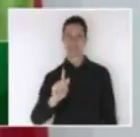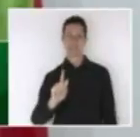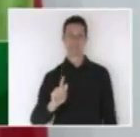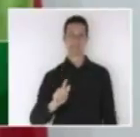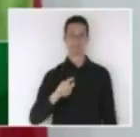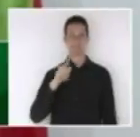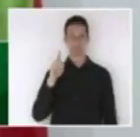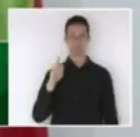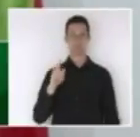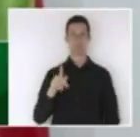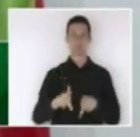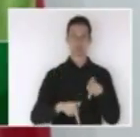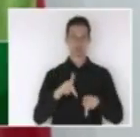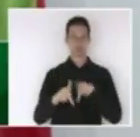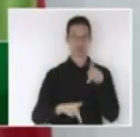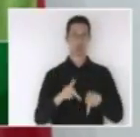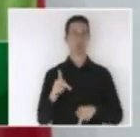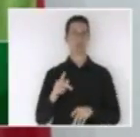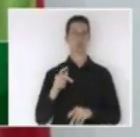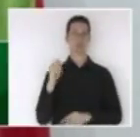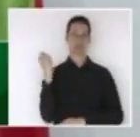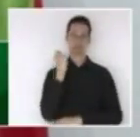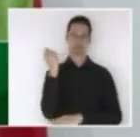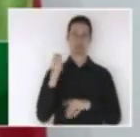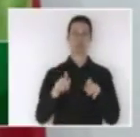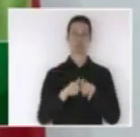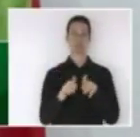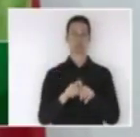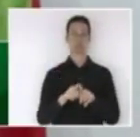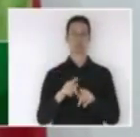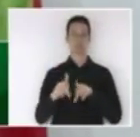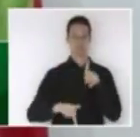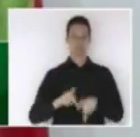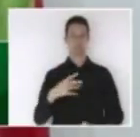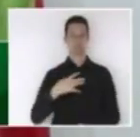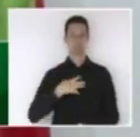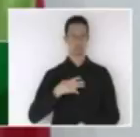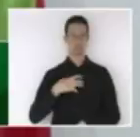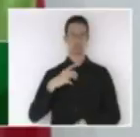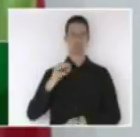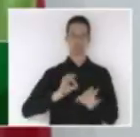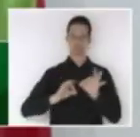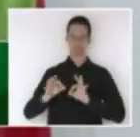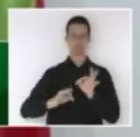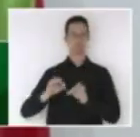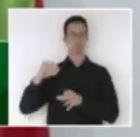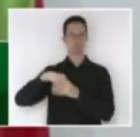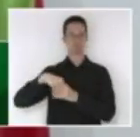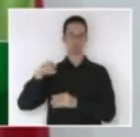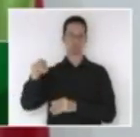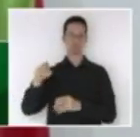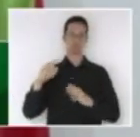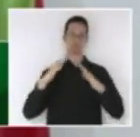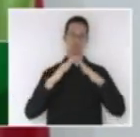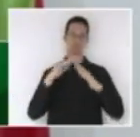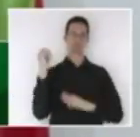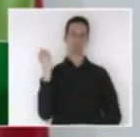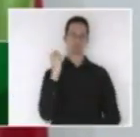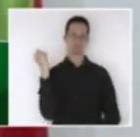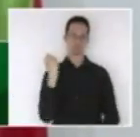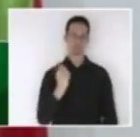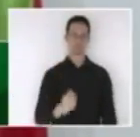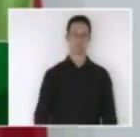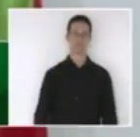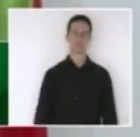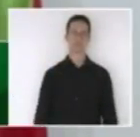lá organizam o CTG. Então, este movimento que hoje está em todas as regiões do Brasil.